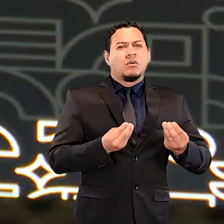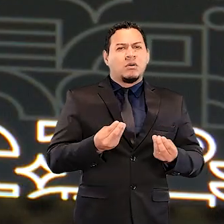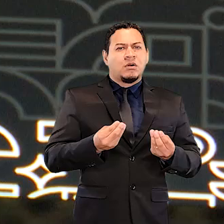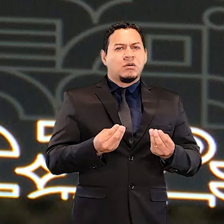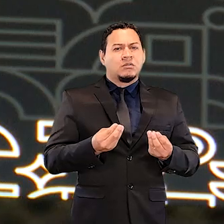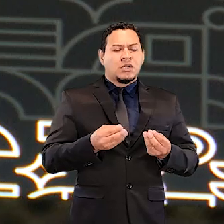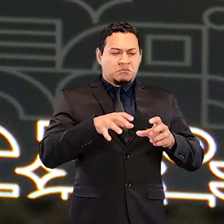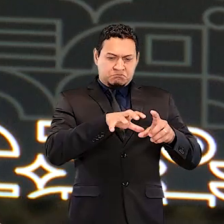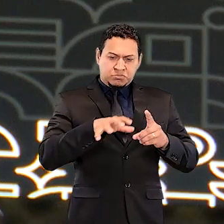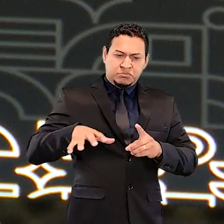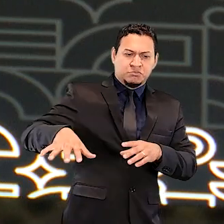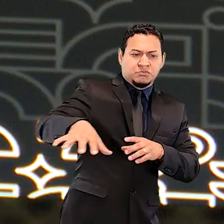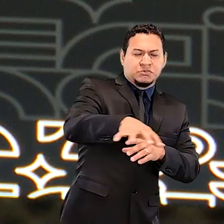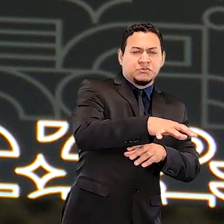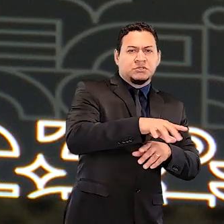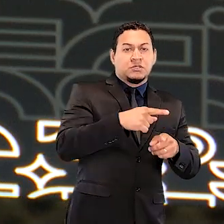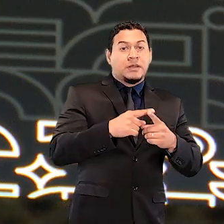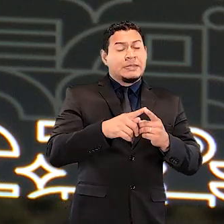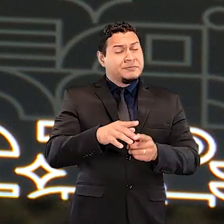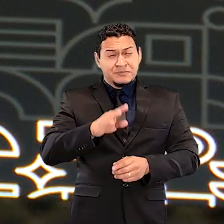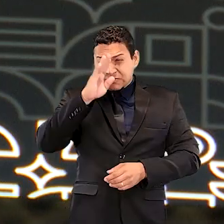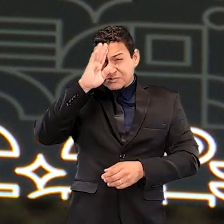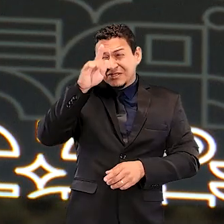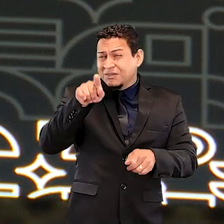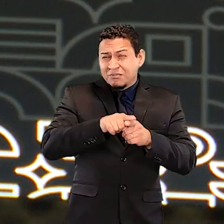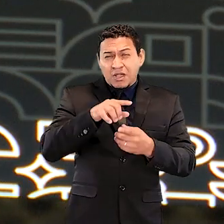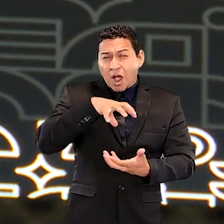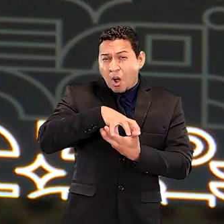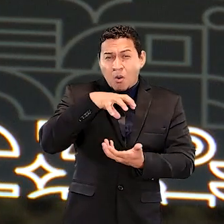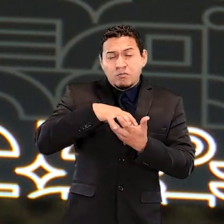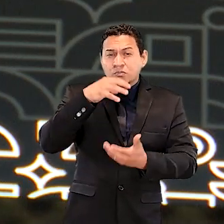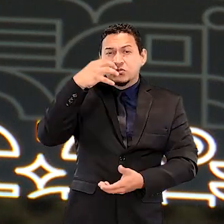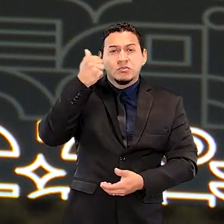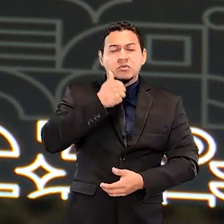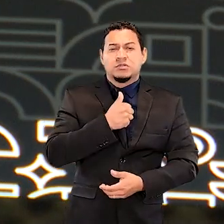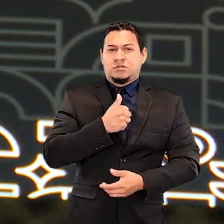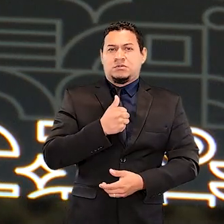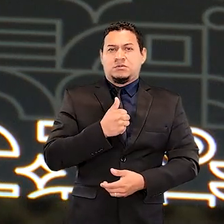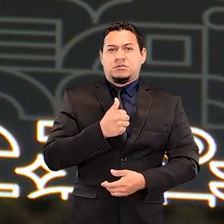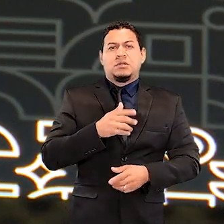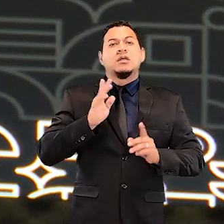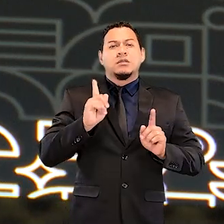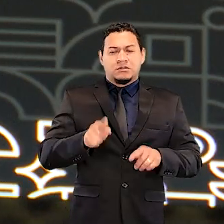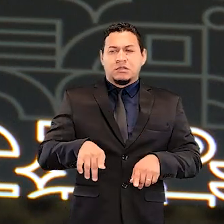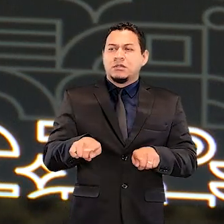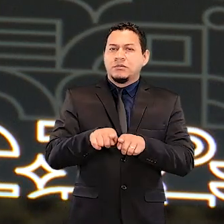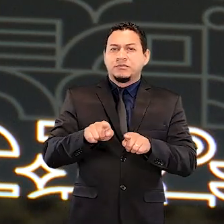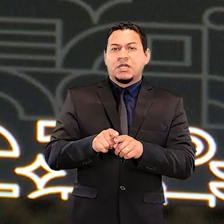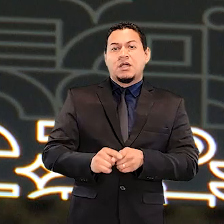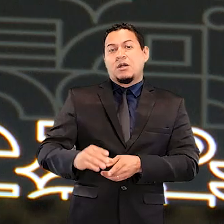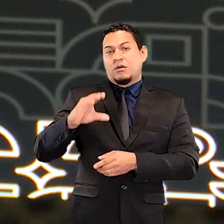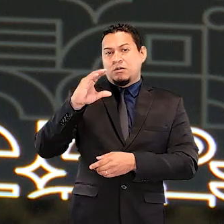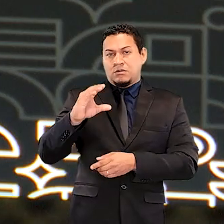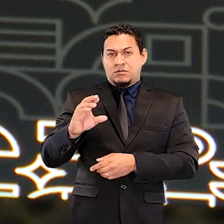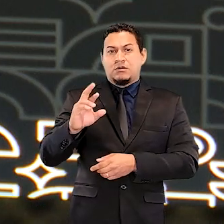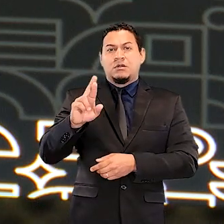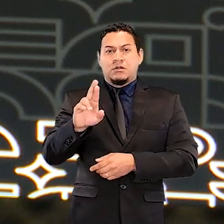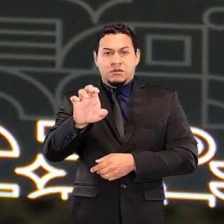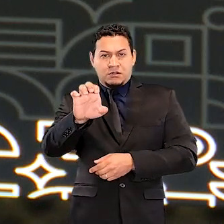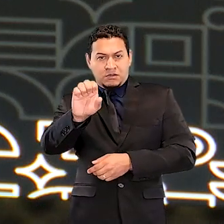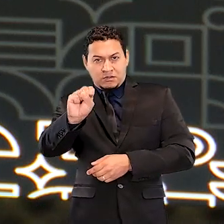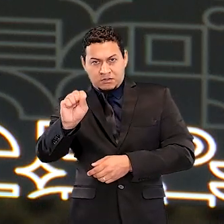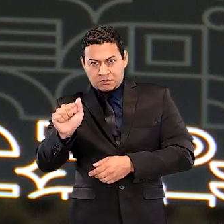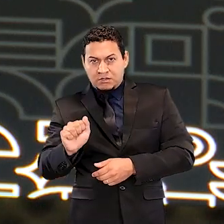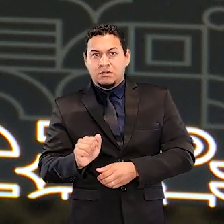para a mulher? Para as mulheres idosas, também é uma prática comum, que a rede protetiva é o CREAS. Né? E para